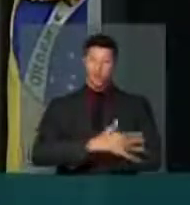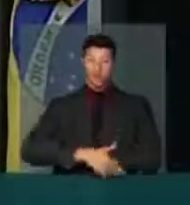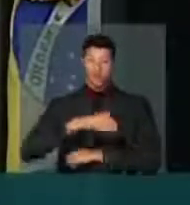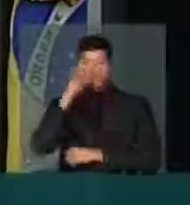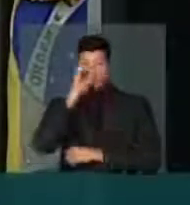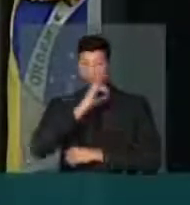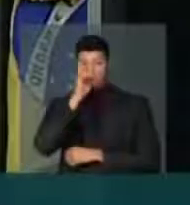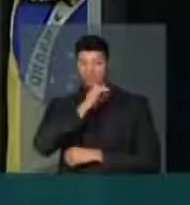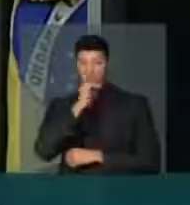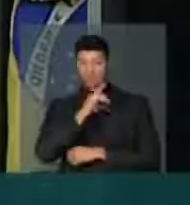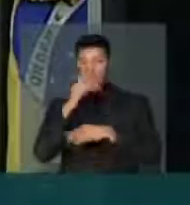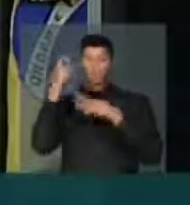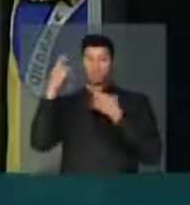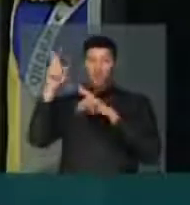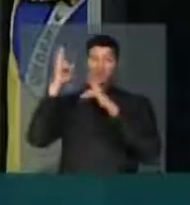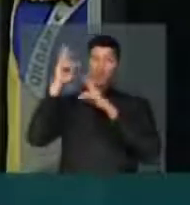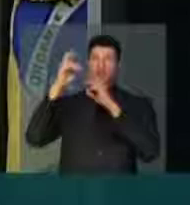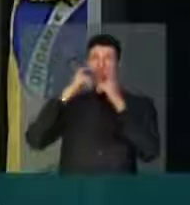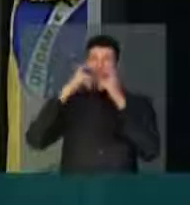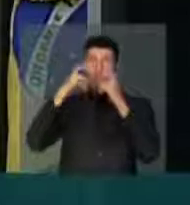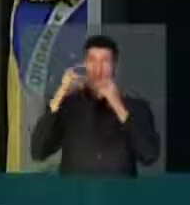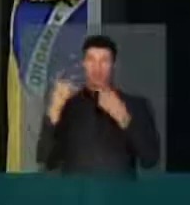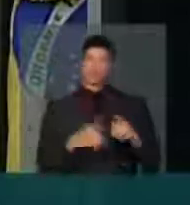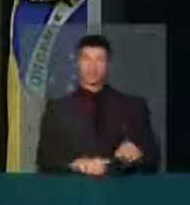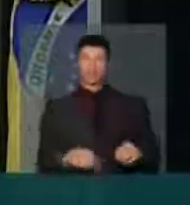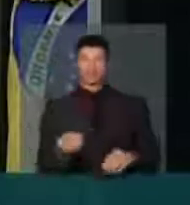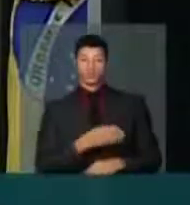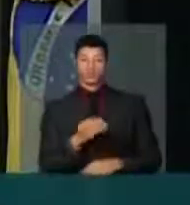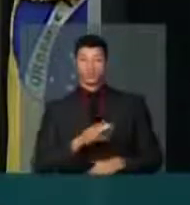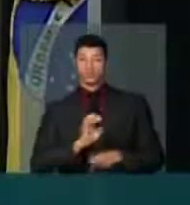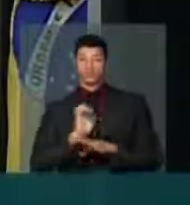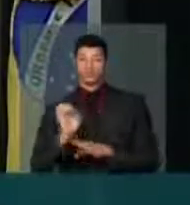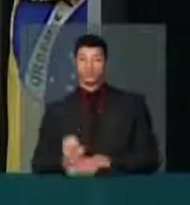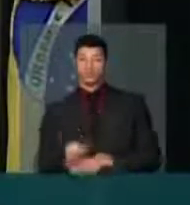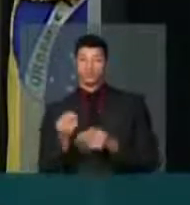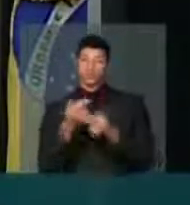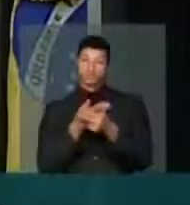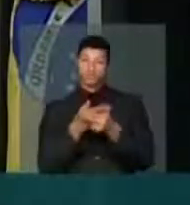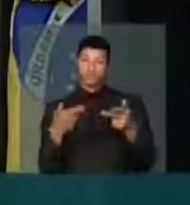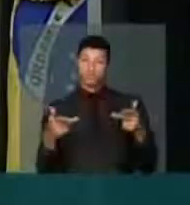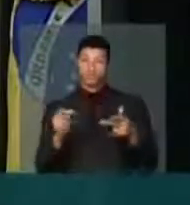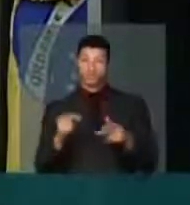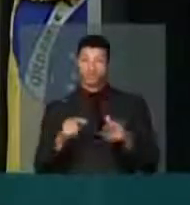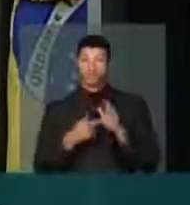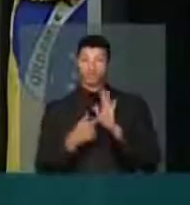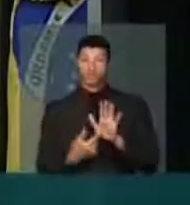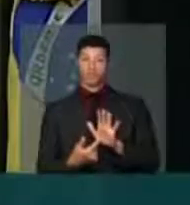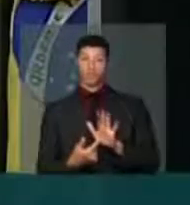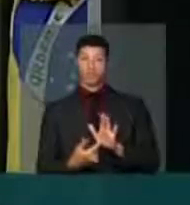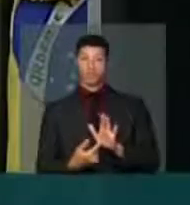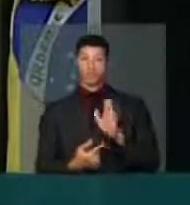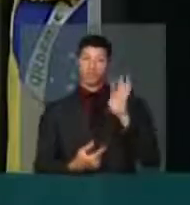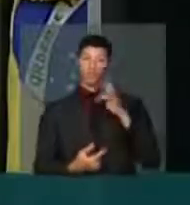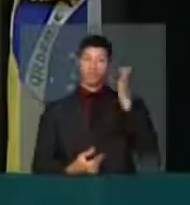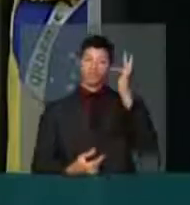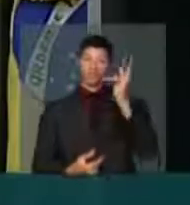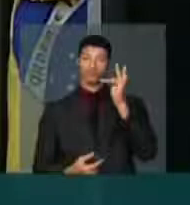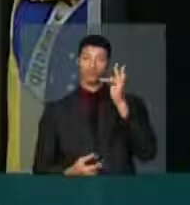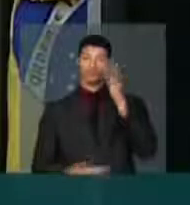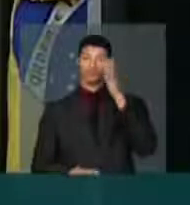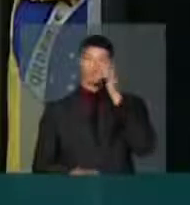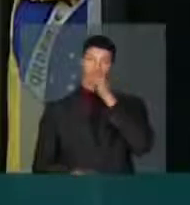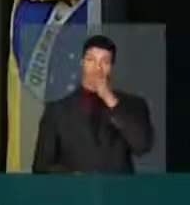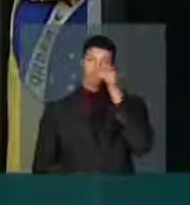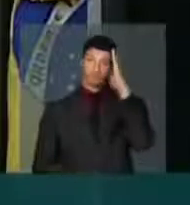domingo, protestando contra o atual estado de coisas, que aponta para um futuro